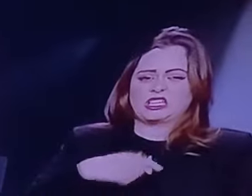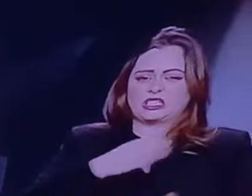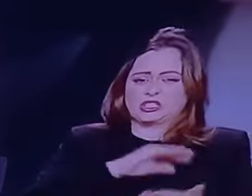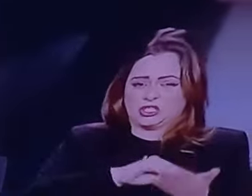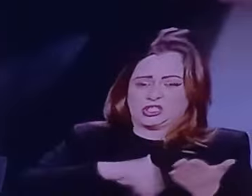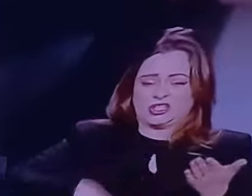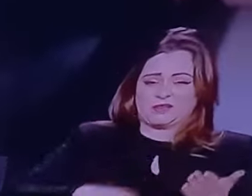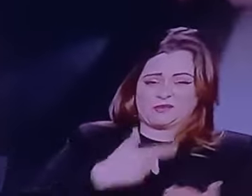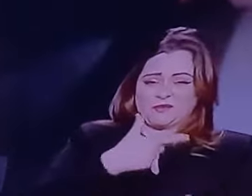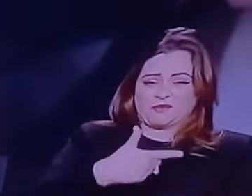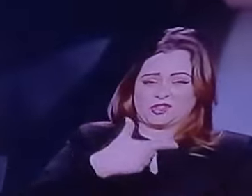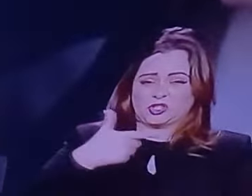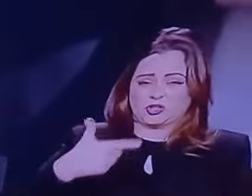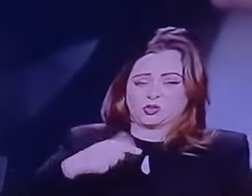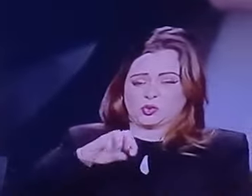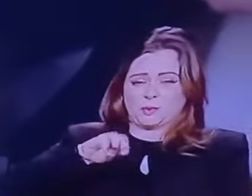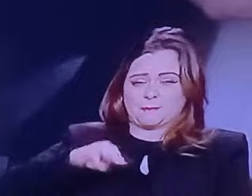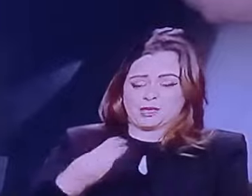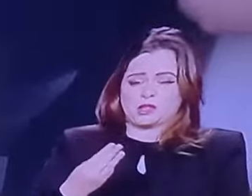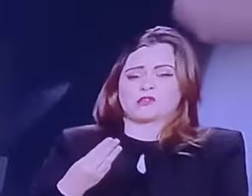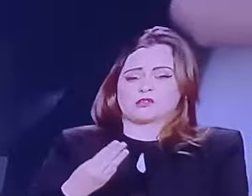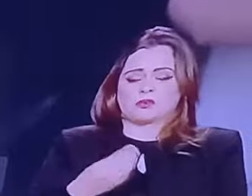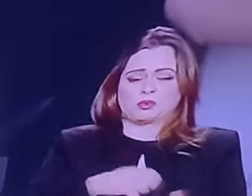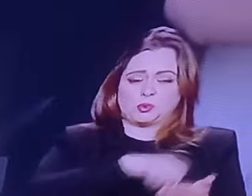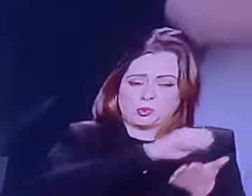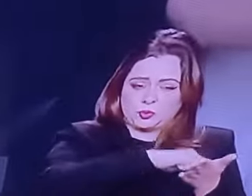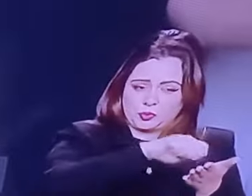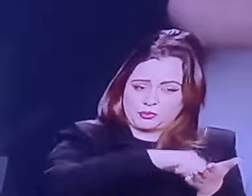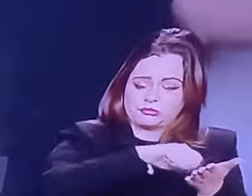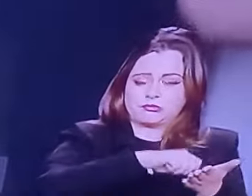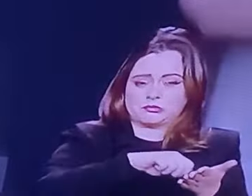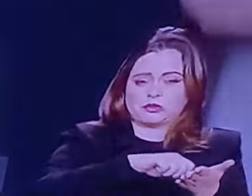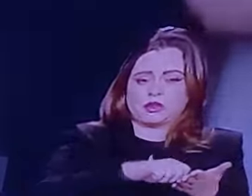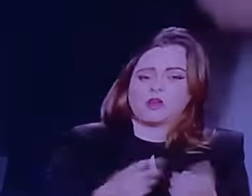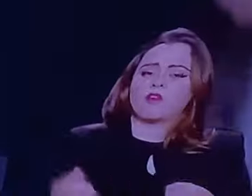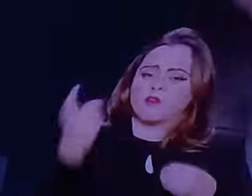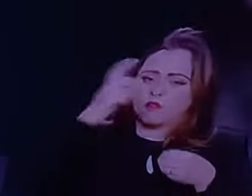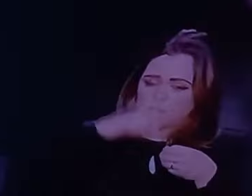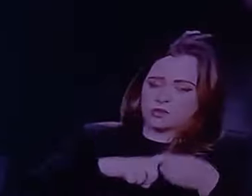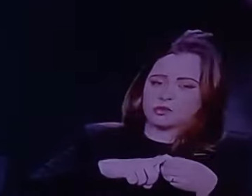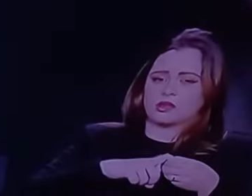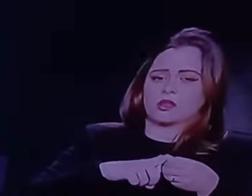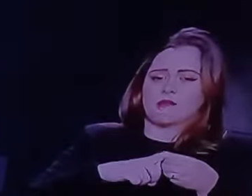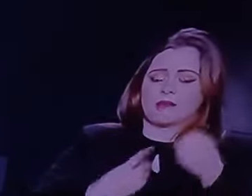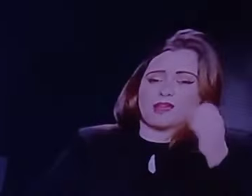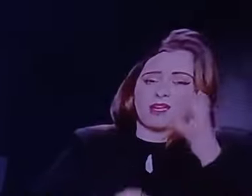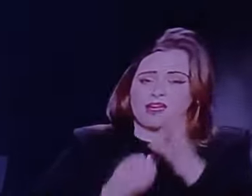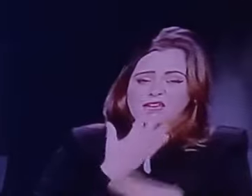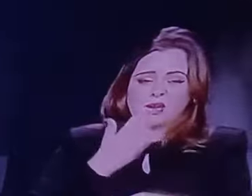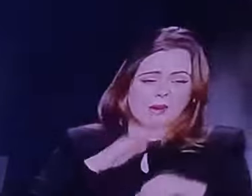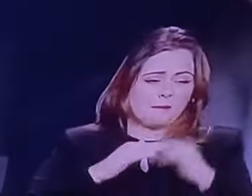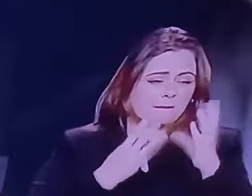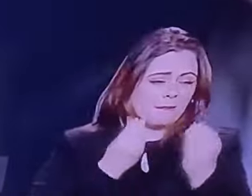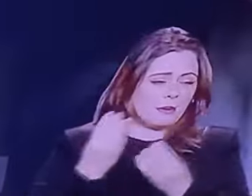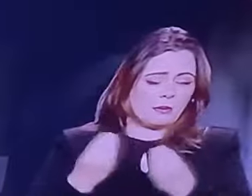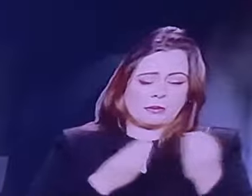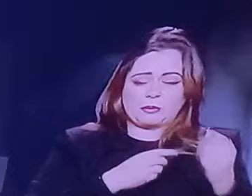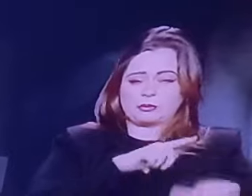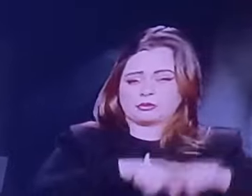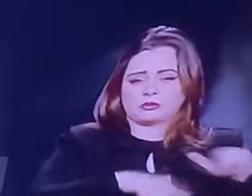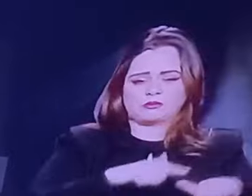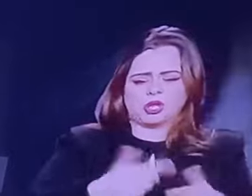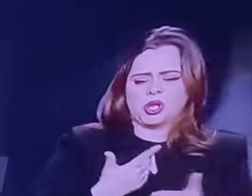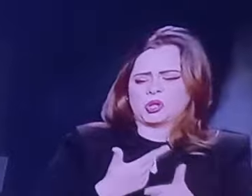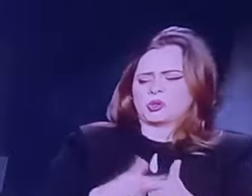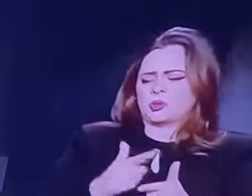de empregos com carteira profissional assinada. Nós vamos voltar a criar muitos empregos. Não tem